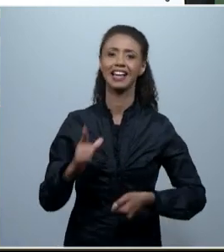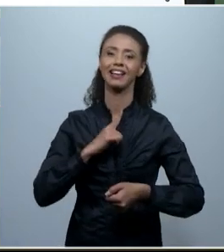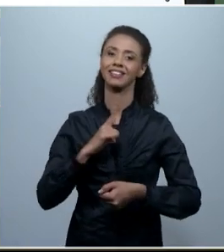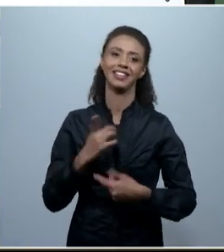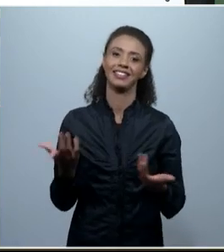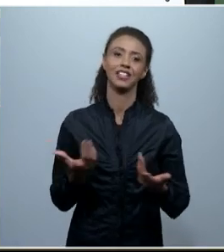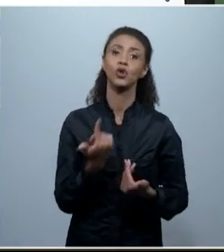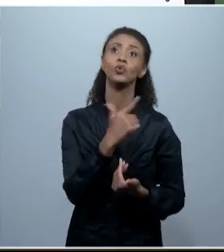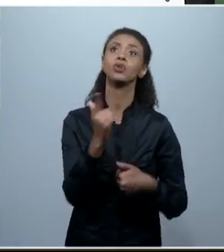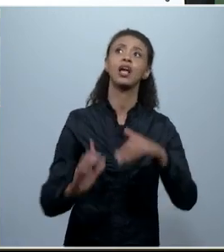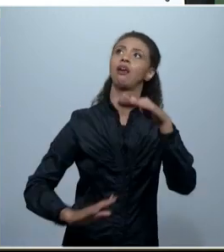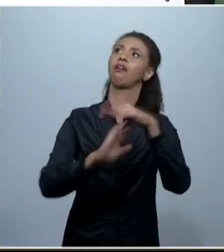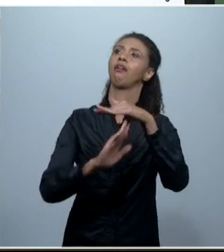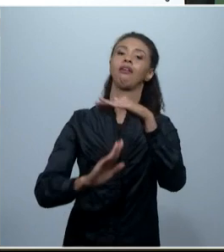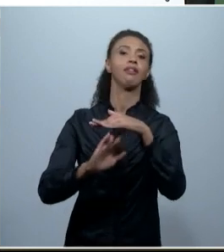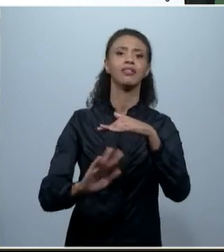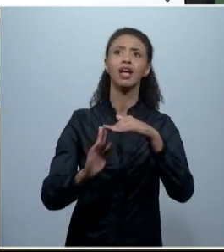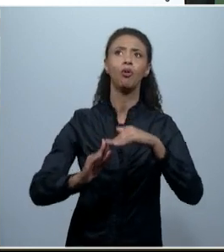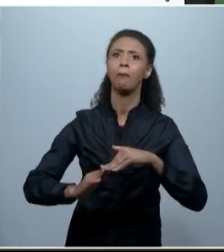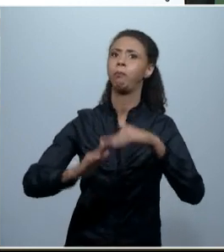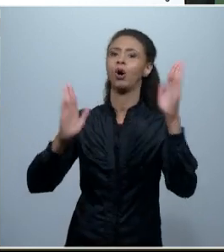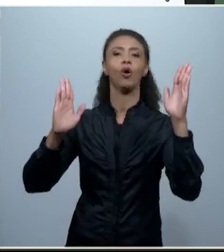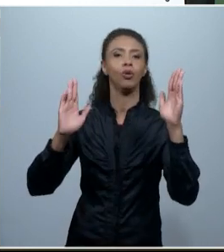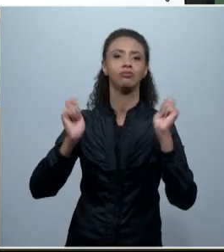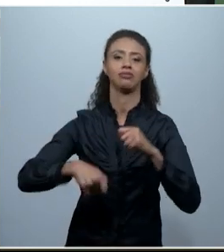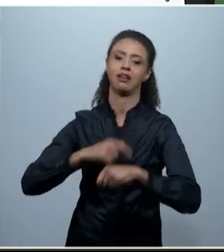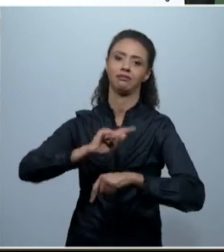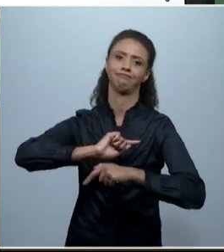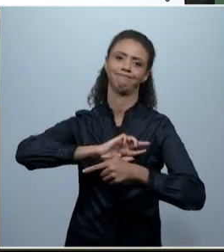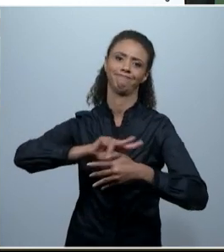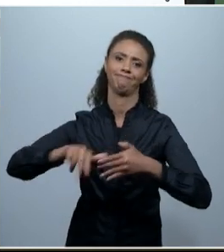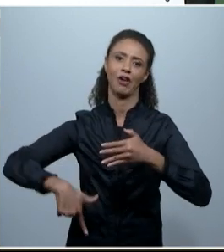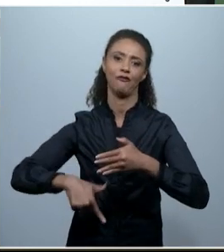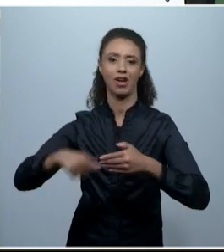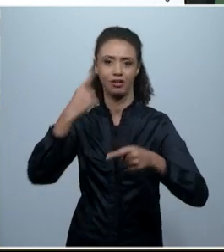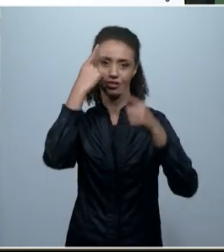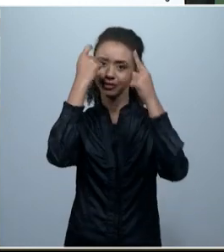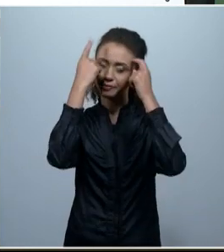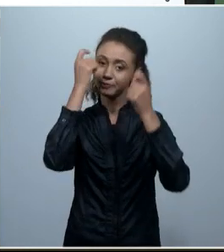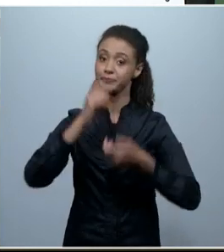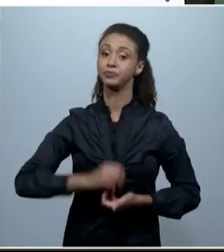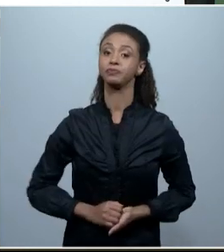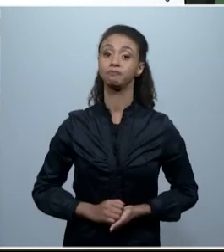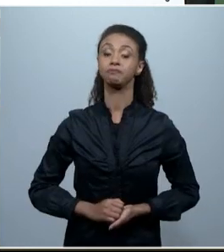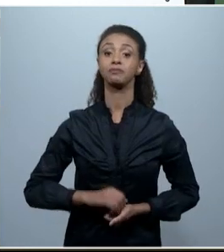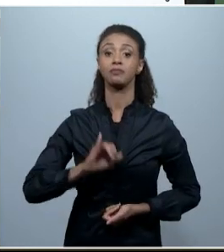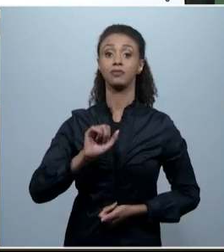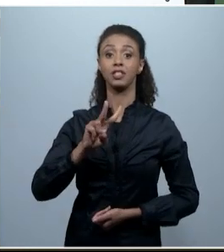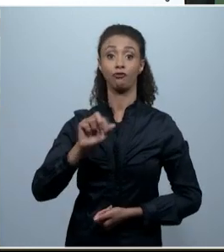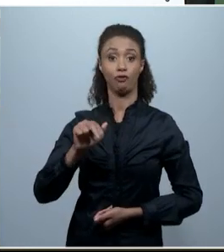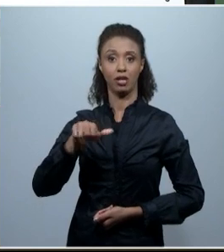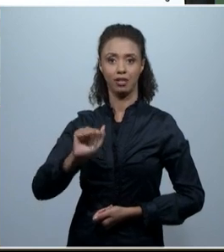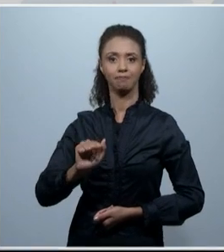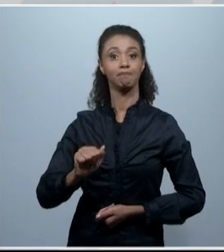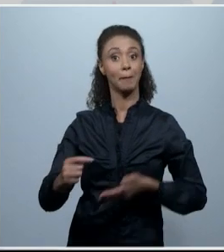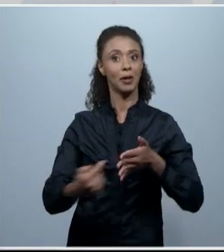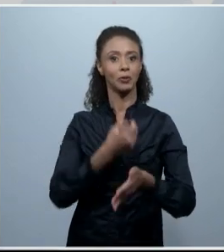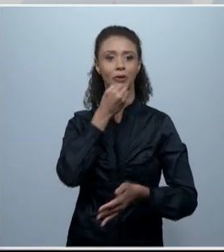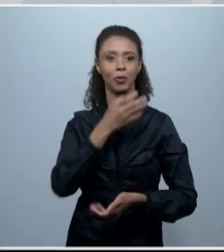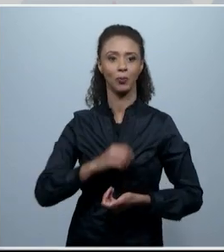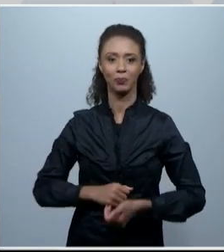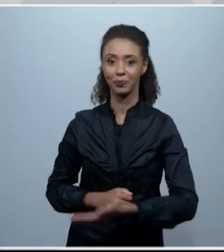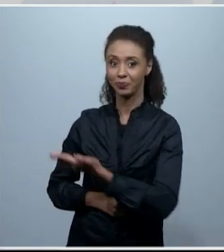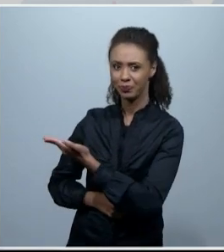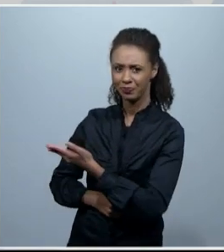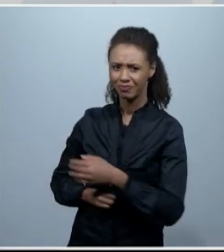limite vocês podem podem atrás tem muita coisa bem legal em uma pergunta da ivani aqui é muito bom vamos ter que decorar